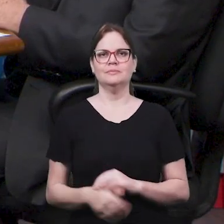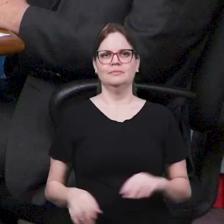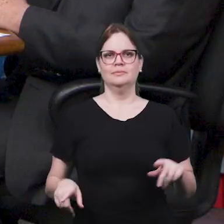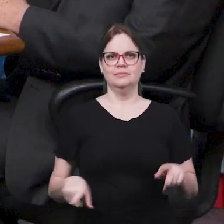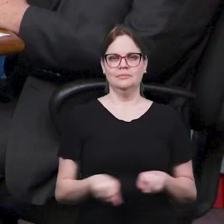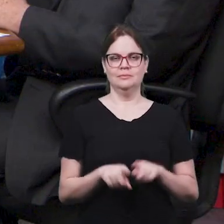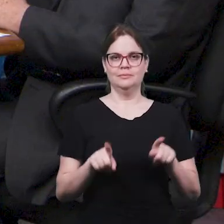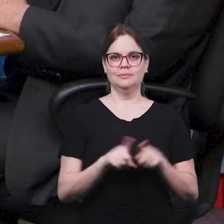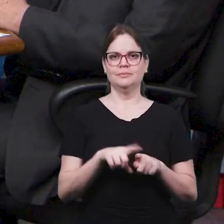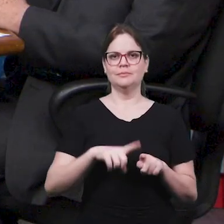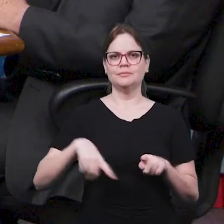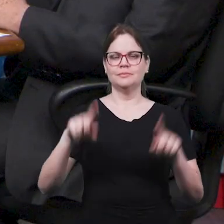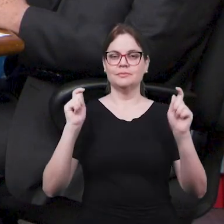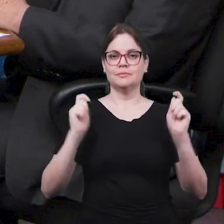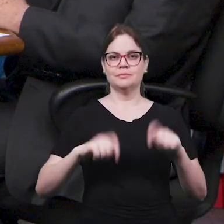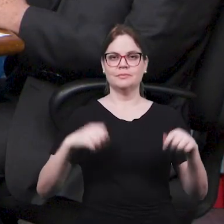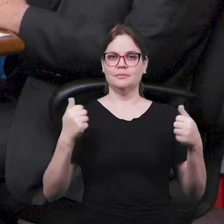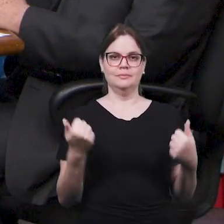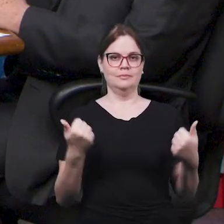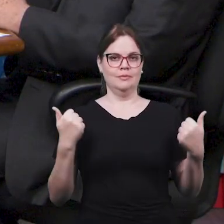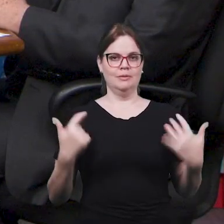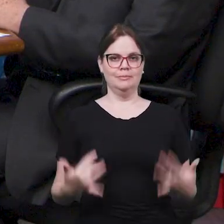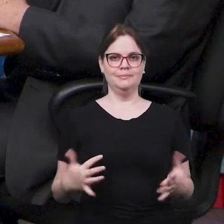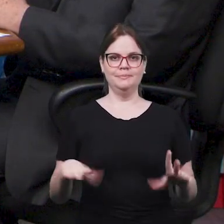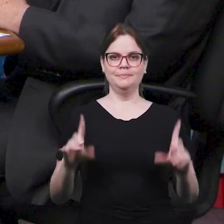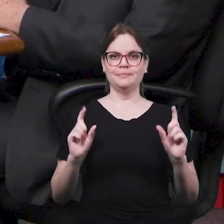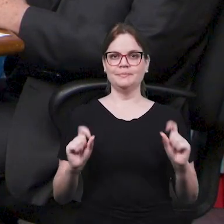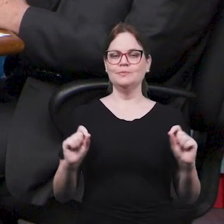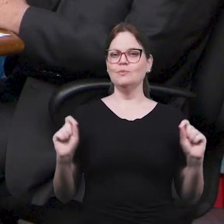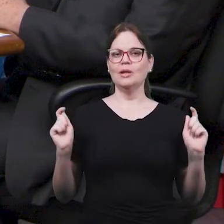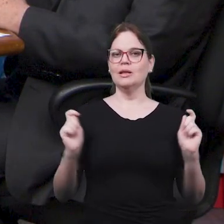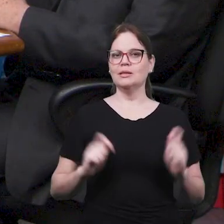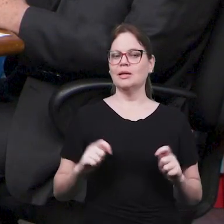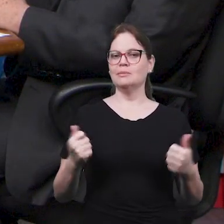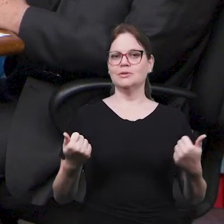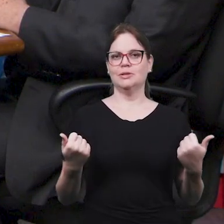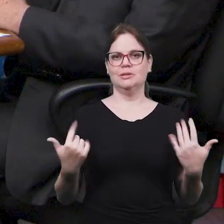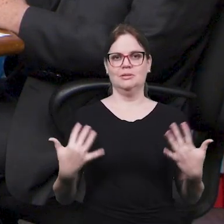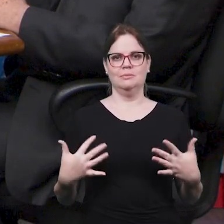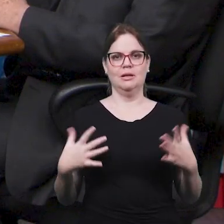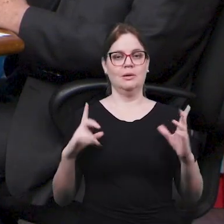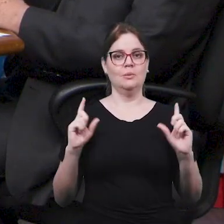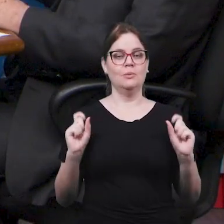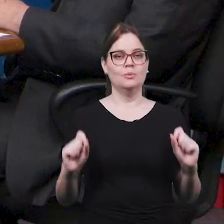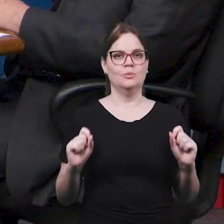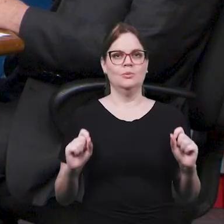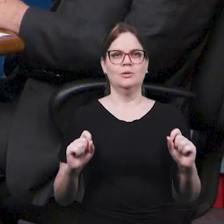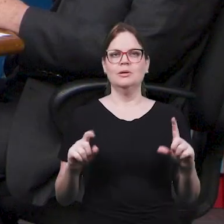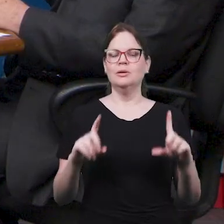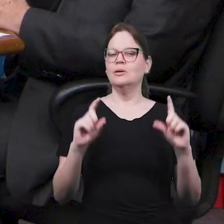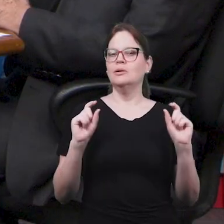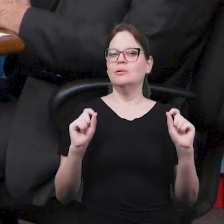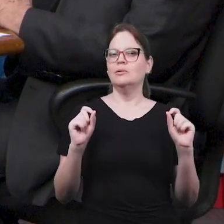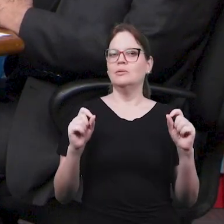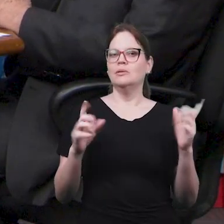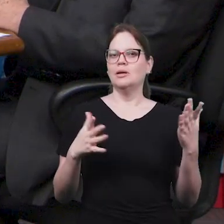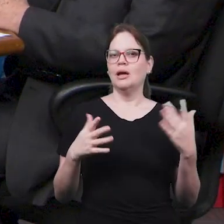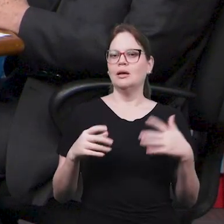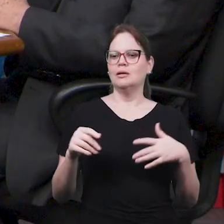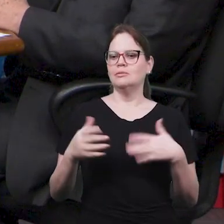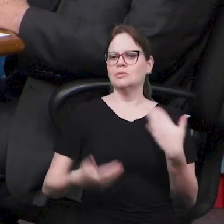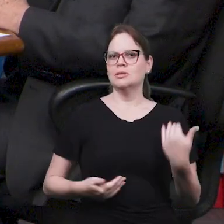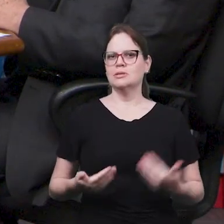aí então é que se pode ver, o que é muito interessante, né? É o que se pode ver, o que uma igreja quer